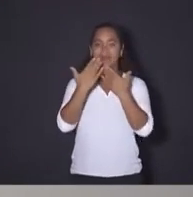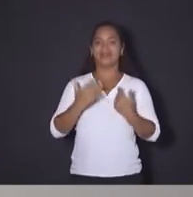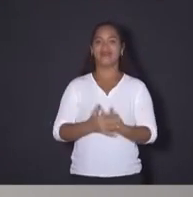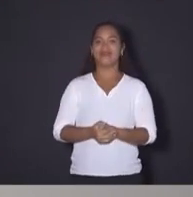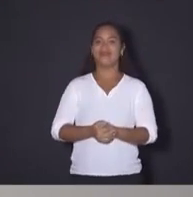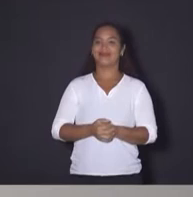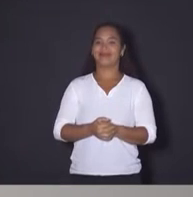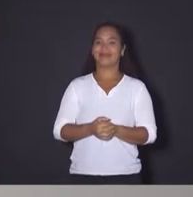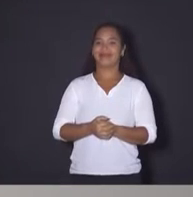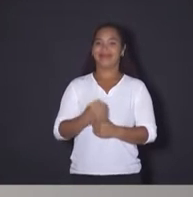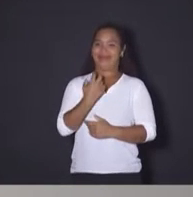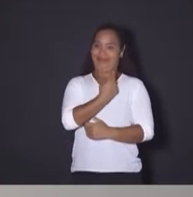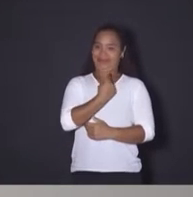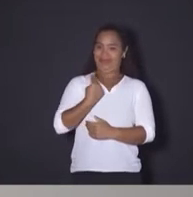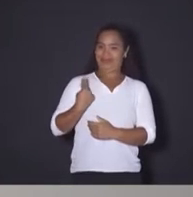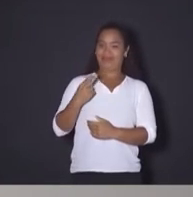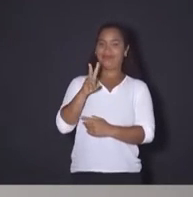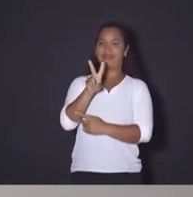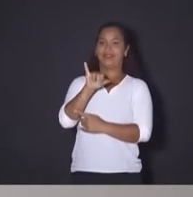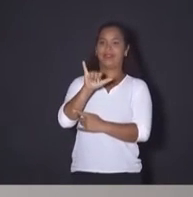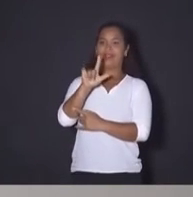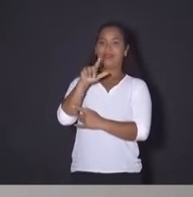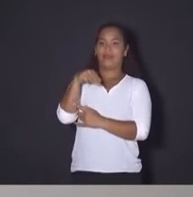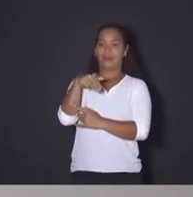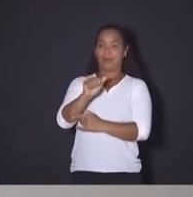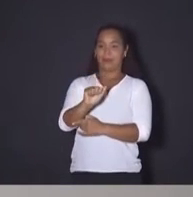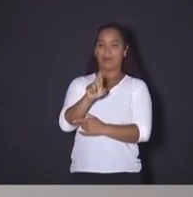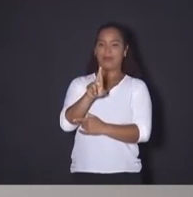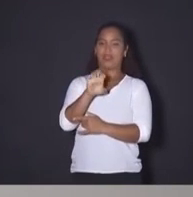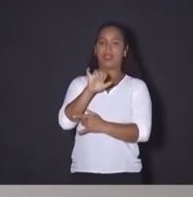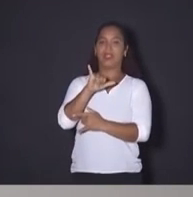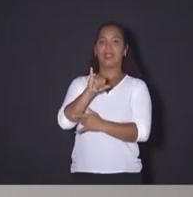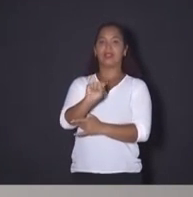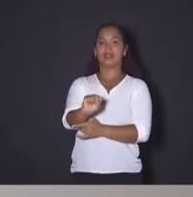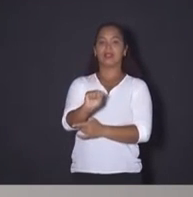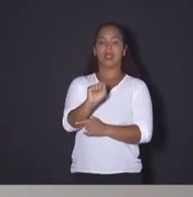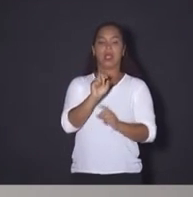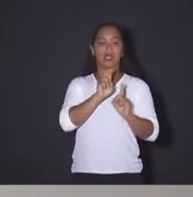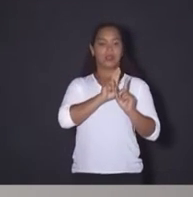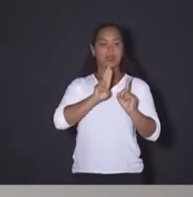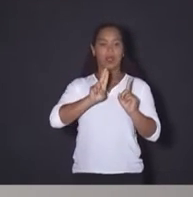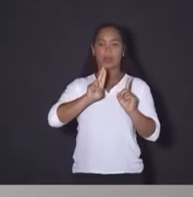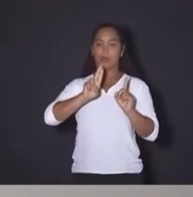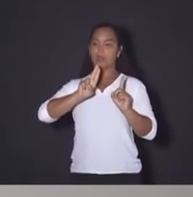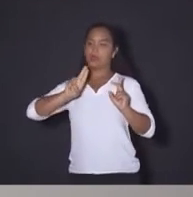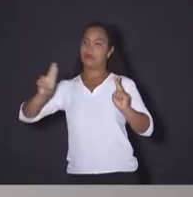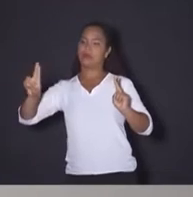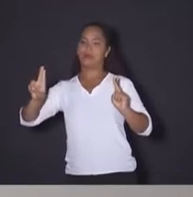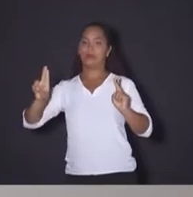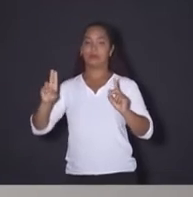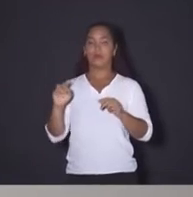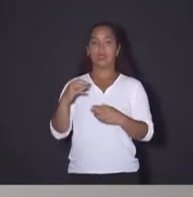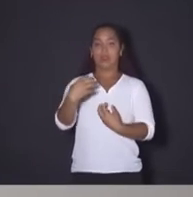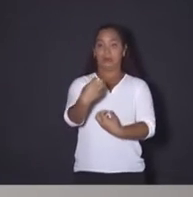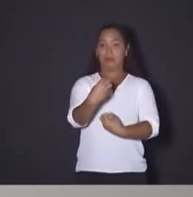meu nome é vilma reis sempre me apresenta o nome sobrenome nós aprendemos com